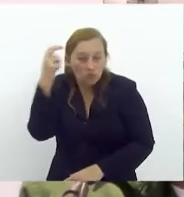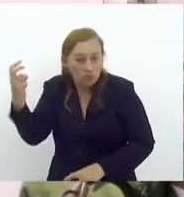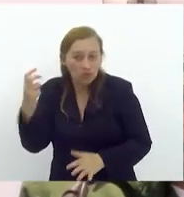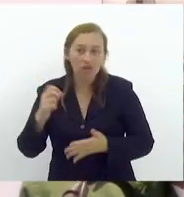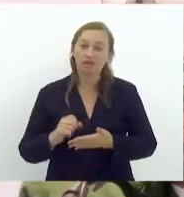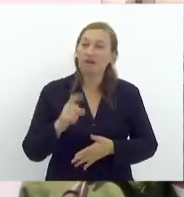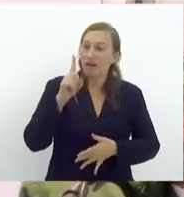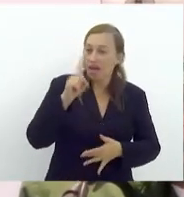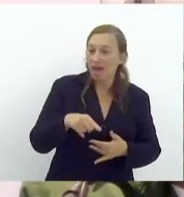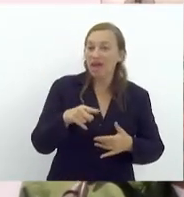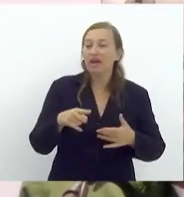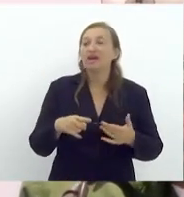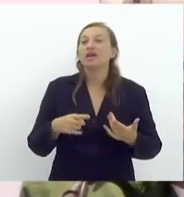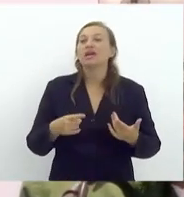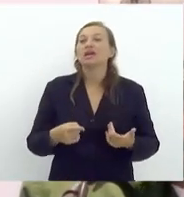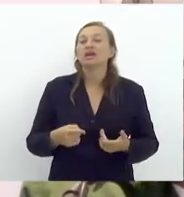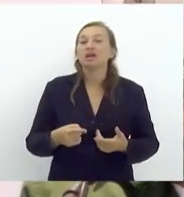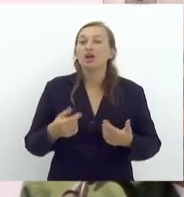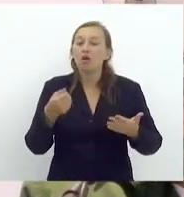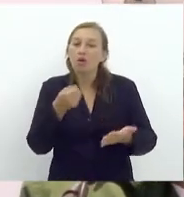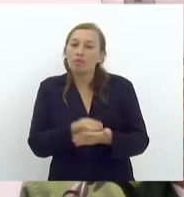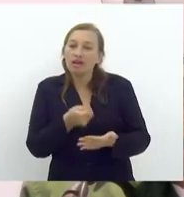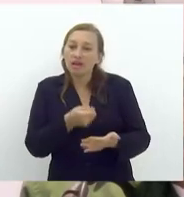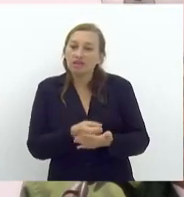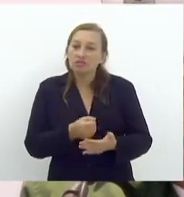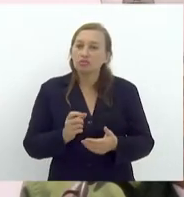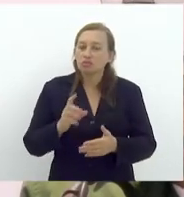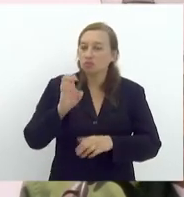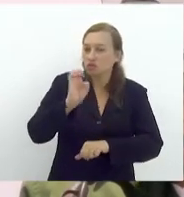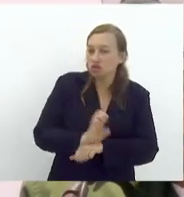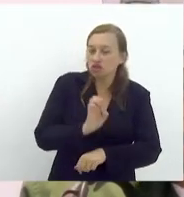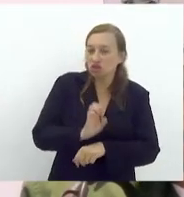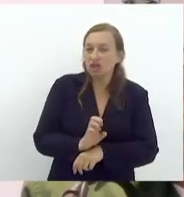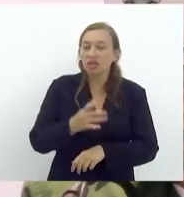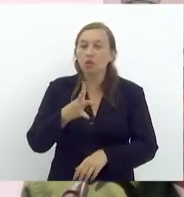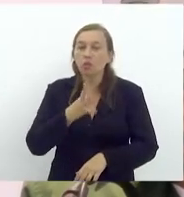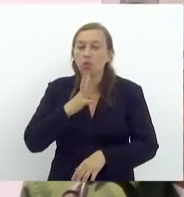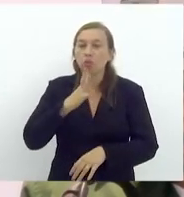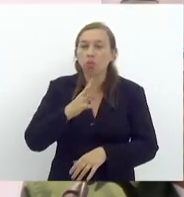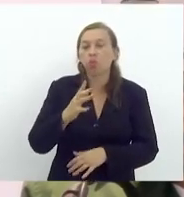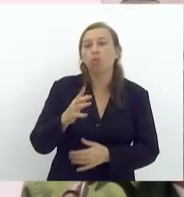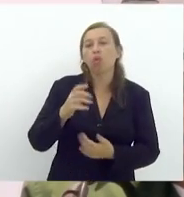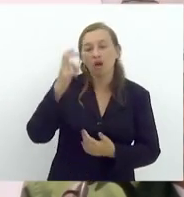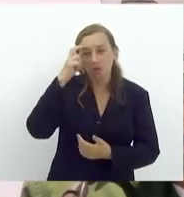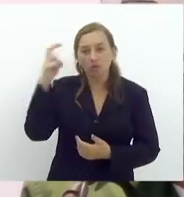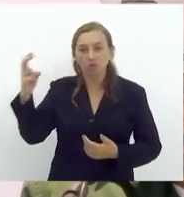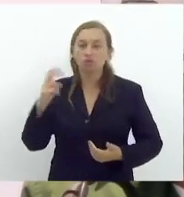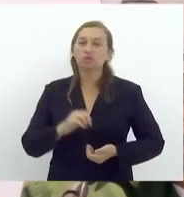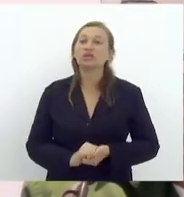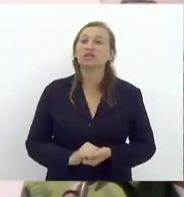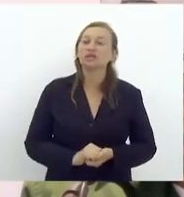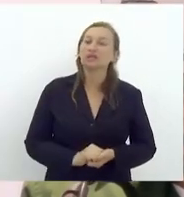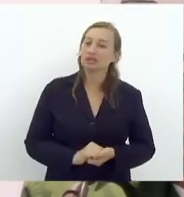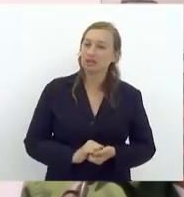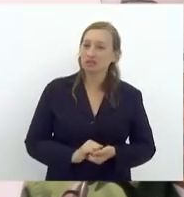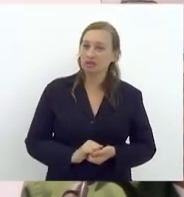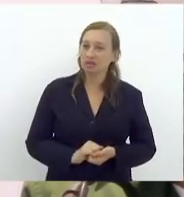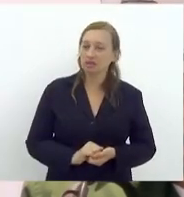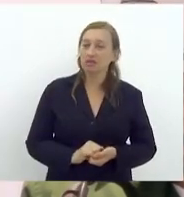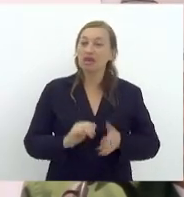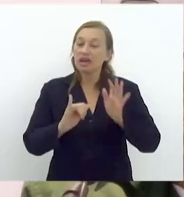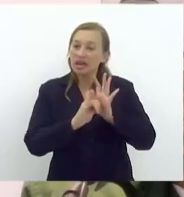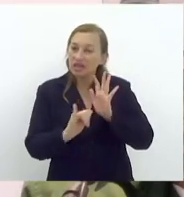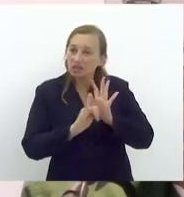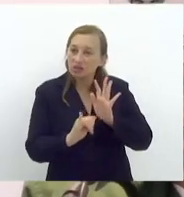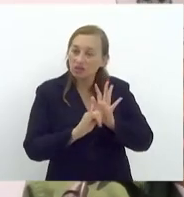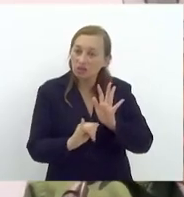é dever do Estado reconhecer a cultura que vocês fazem e a revolução que vocês são isso tem a ver com edital